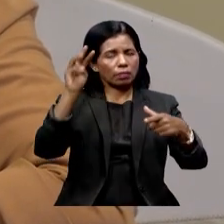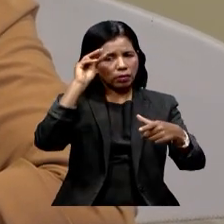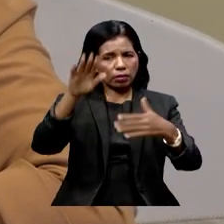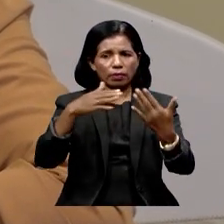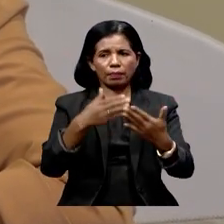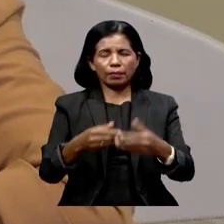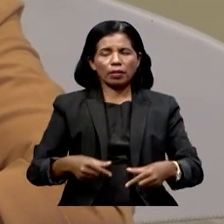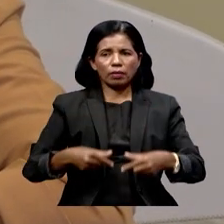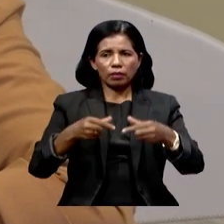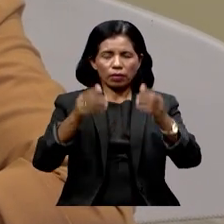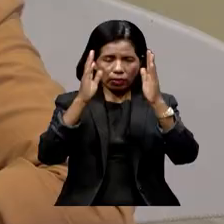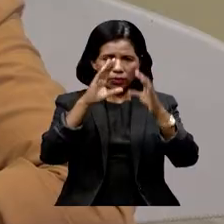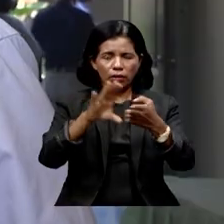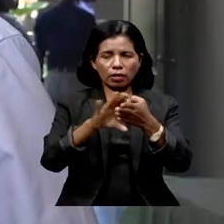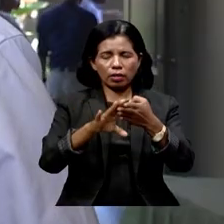fo ponto de vista balu kata